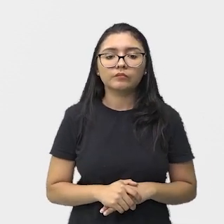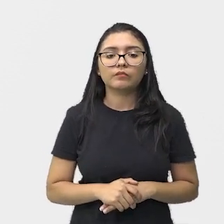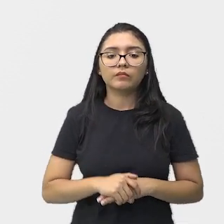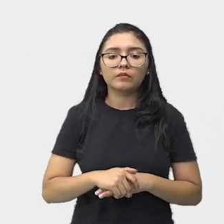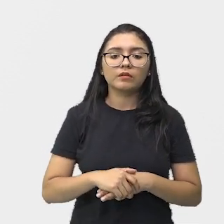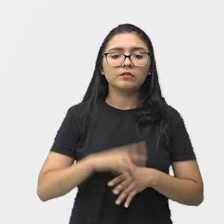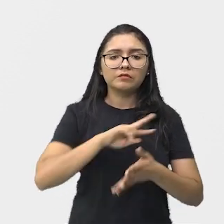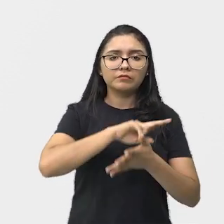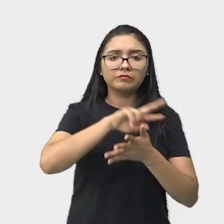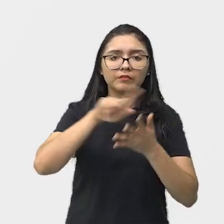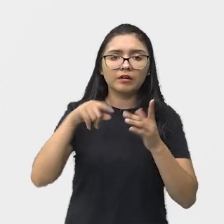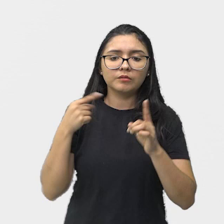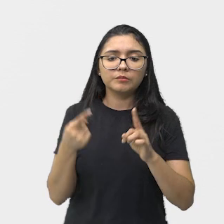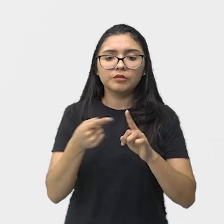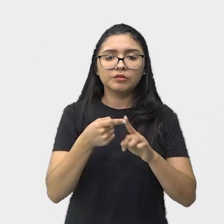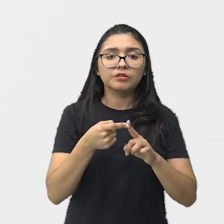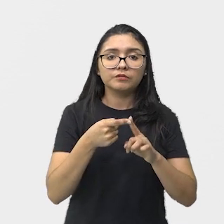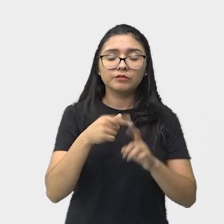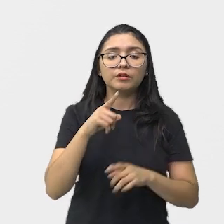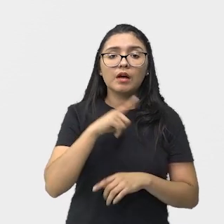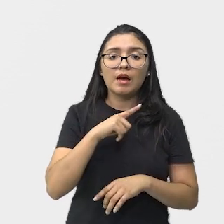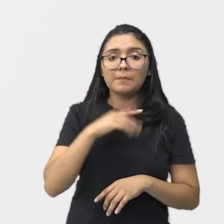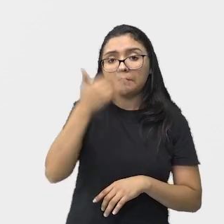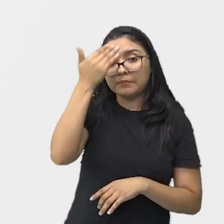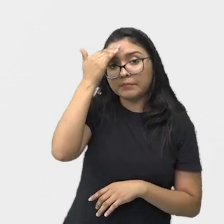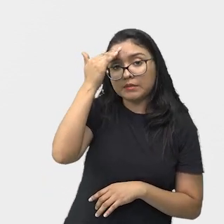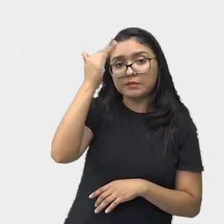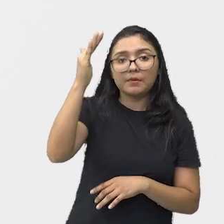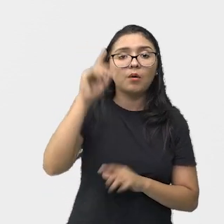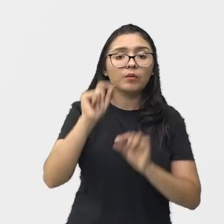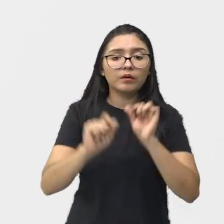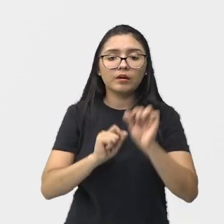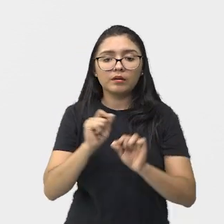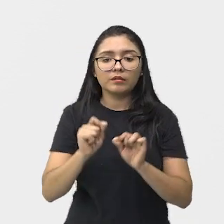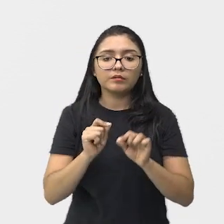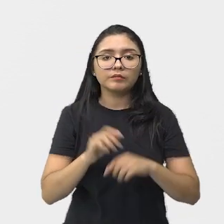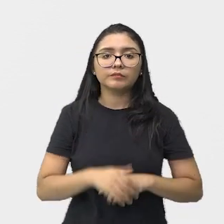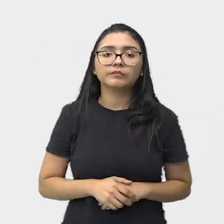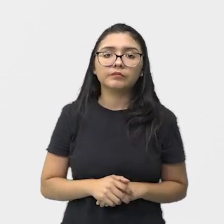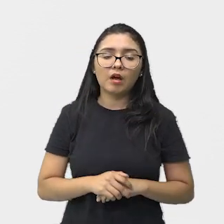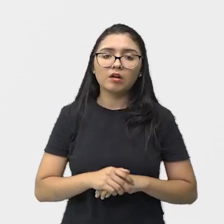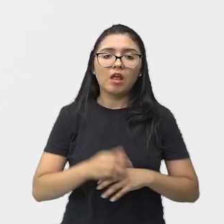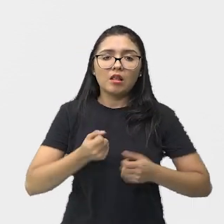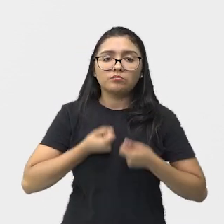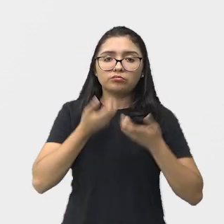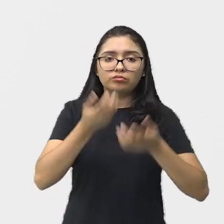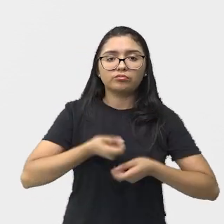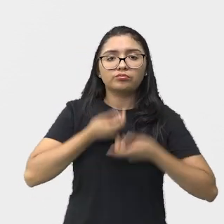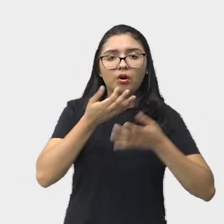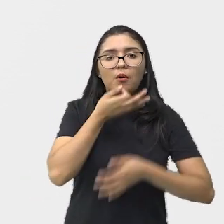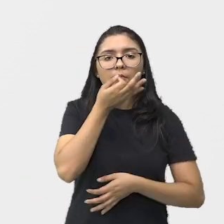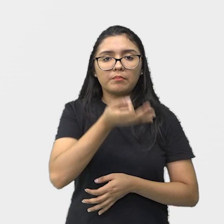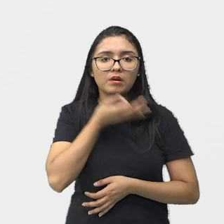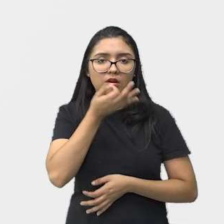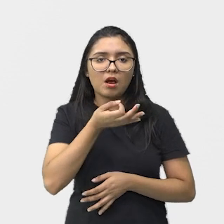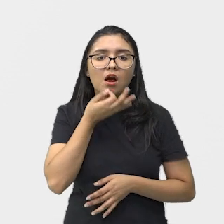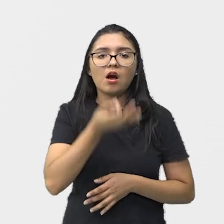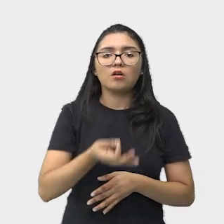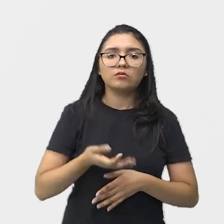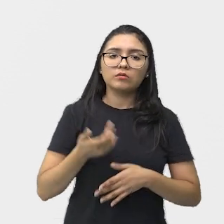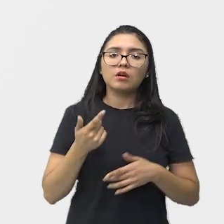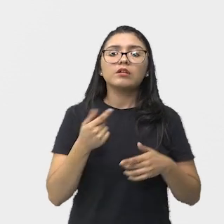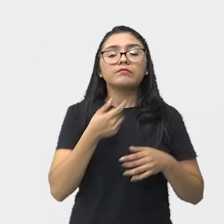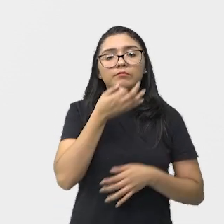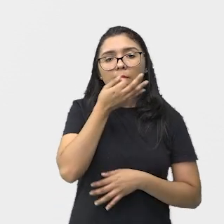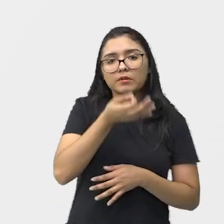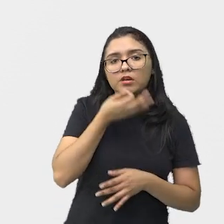as muitas funções do coro, as que mais se destacam são exprimir opiniões, levantar questões sociais